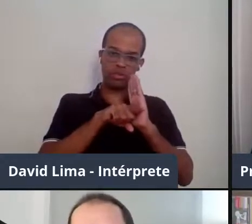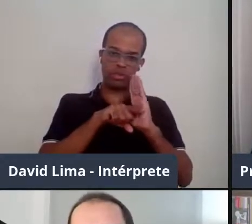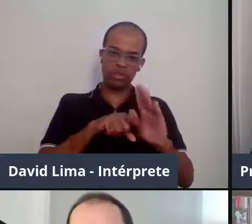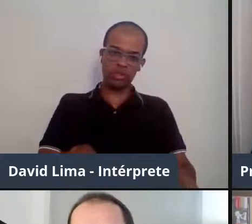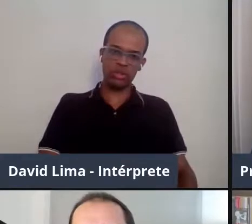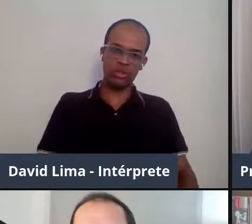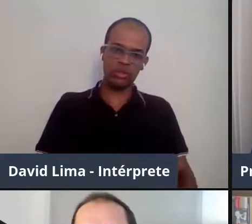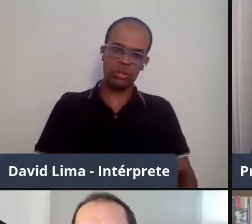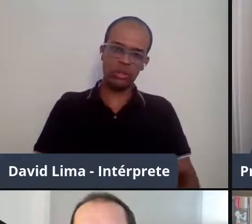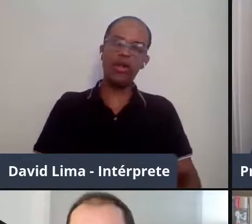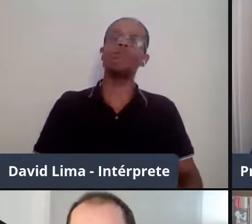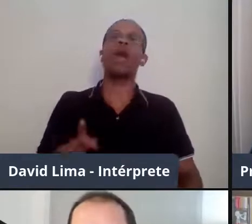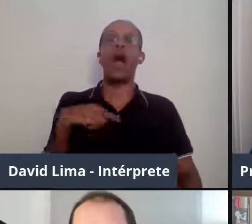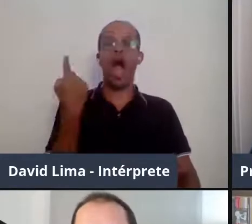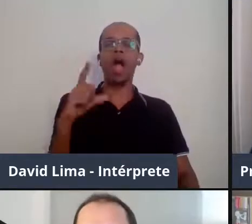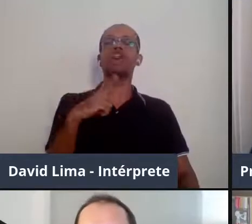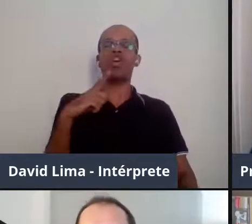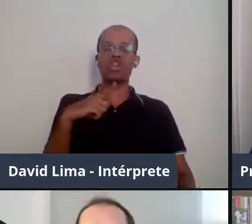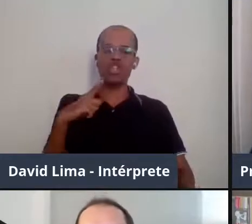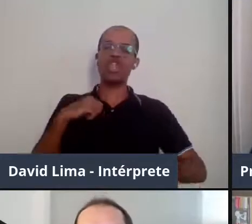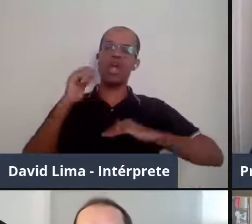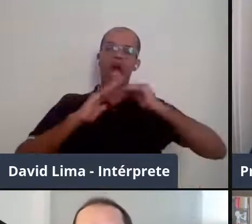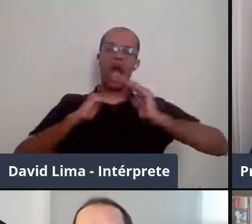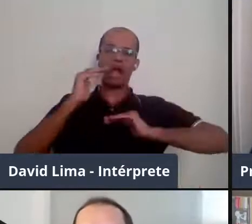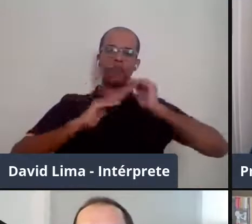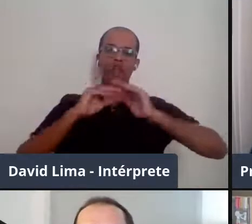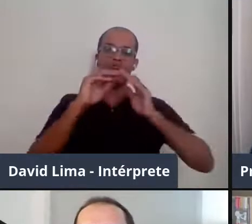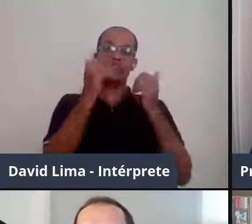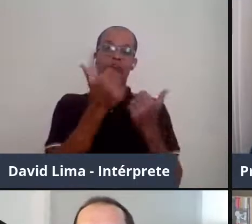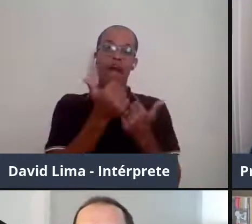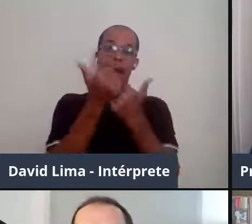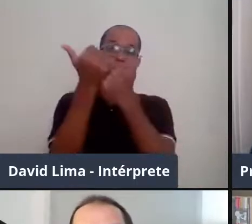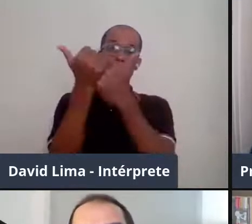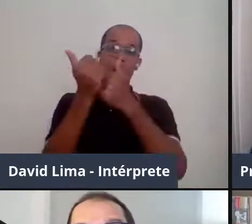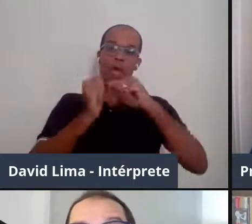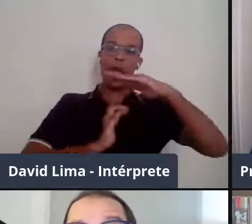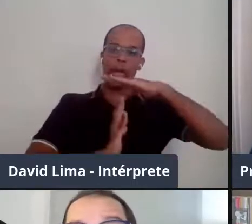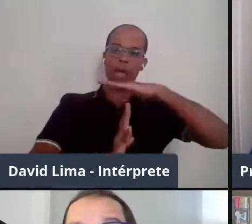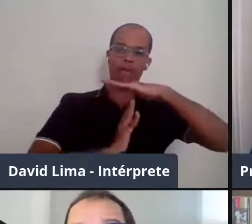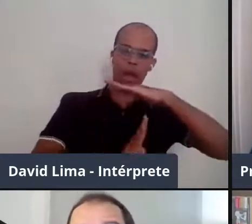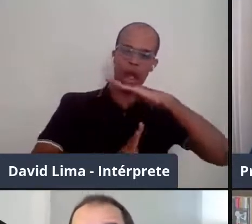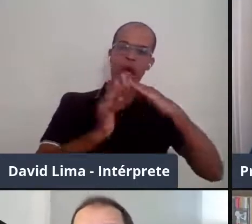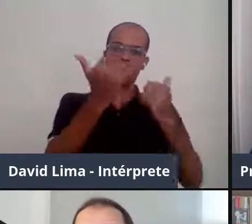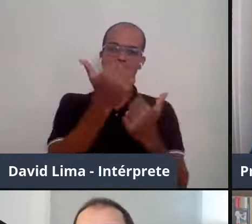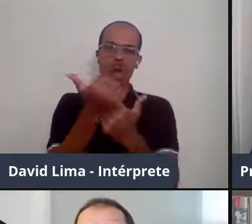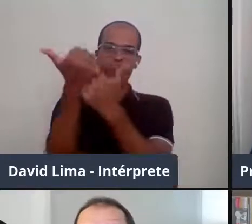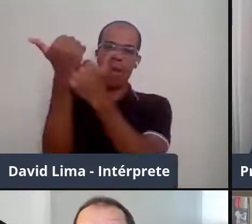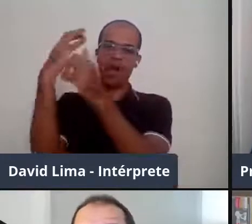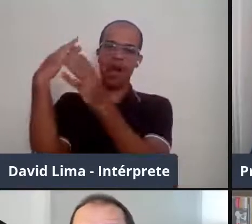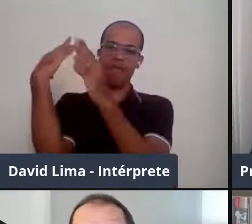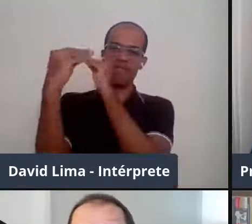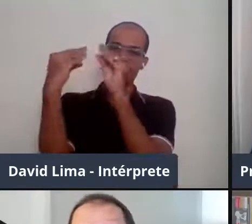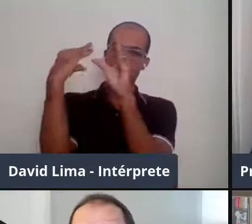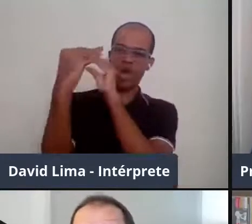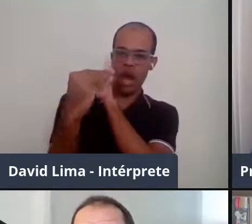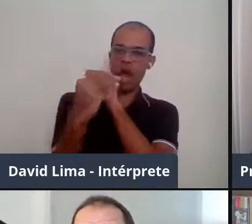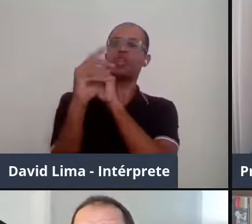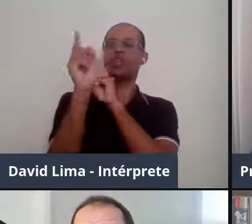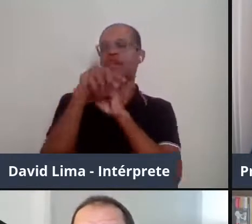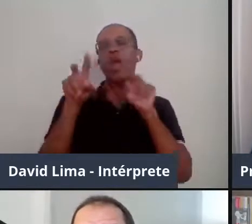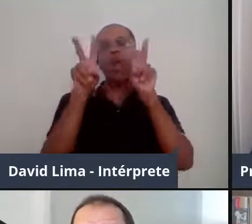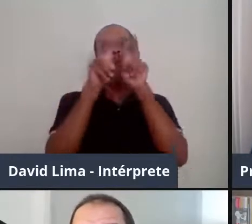tem muitas atividades de apoio aos imigrantes, aos refugiados, e uma questão que volta para a gente o tempo